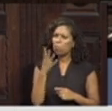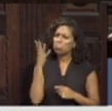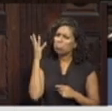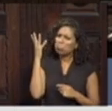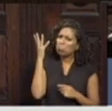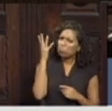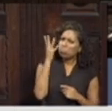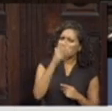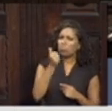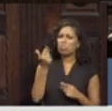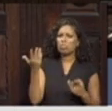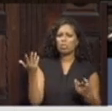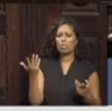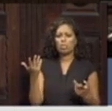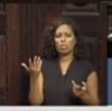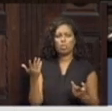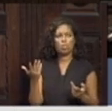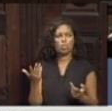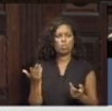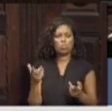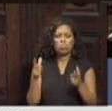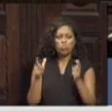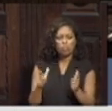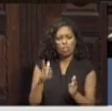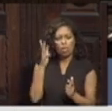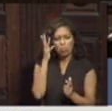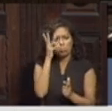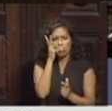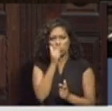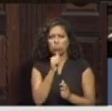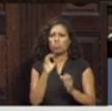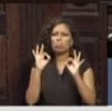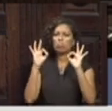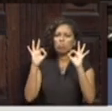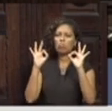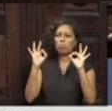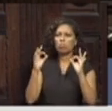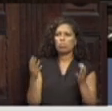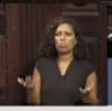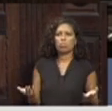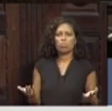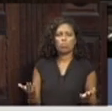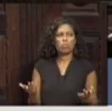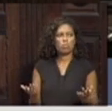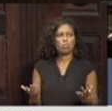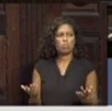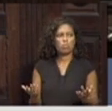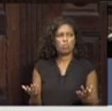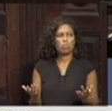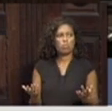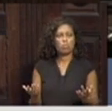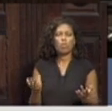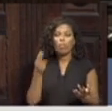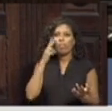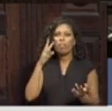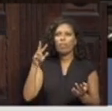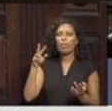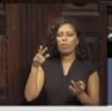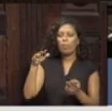maneira, é chocante observar como que as menções a Angra dos